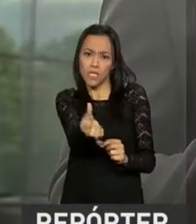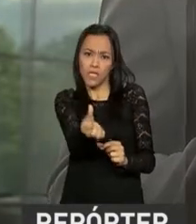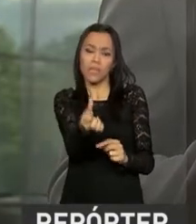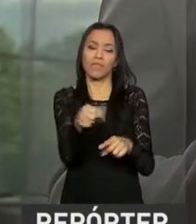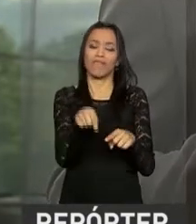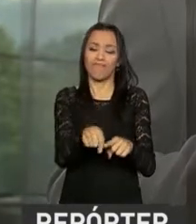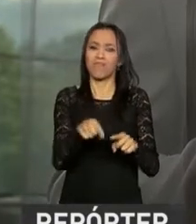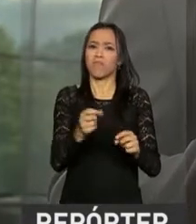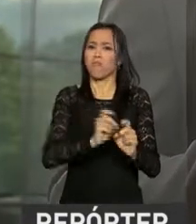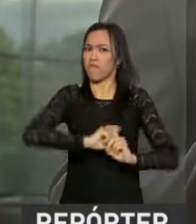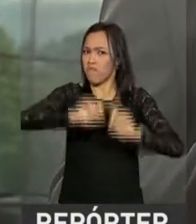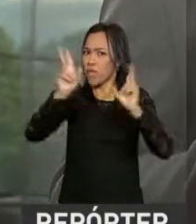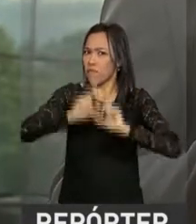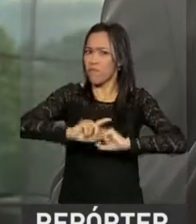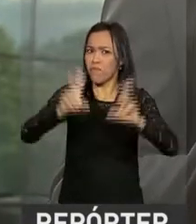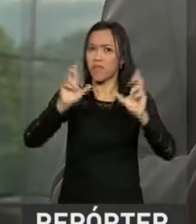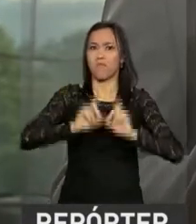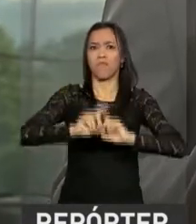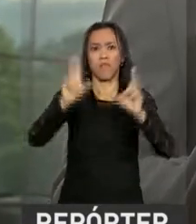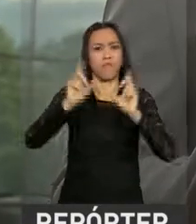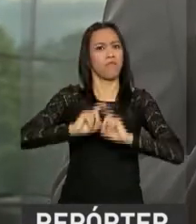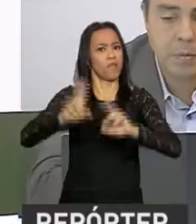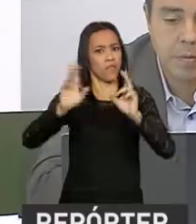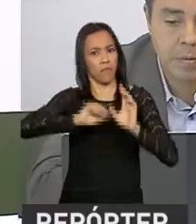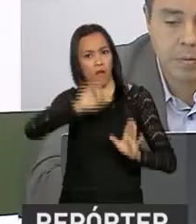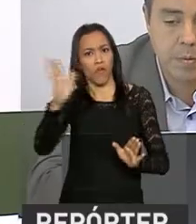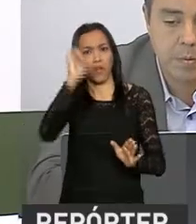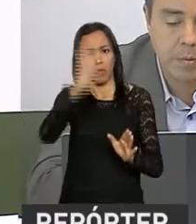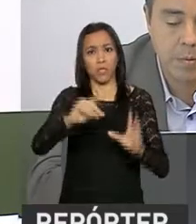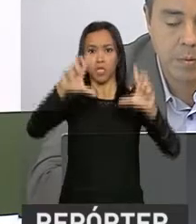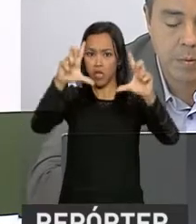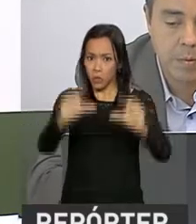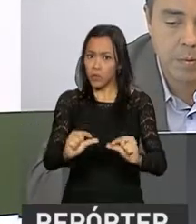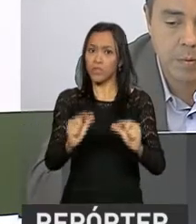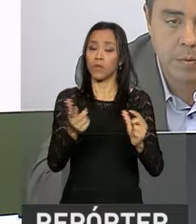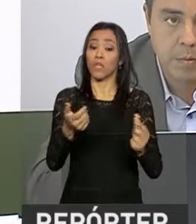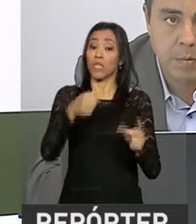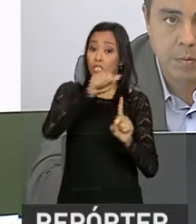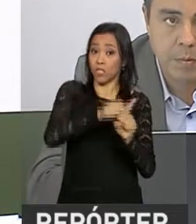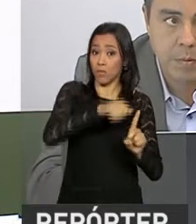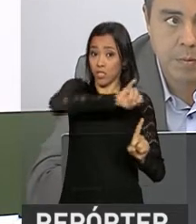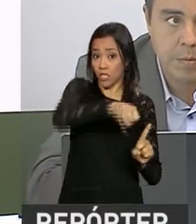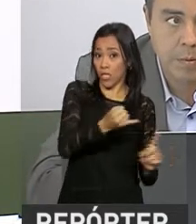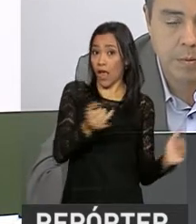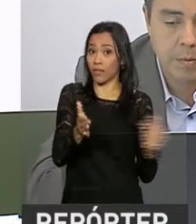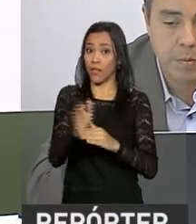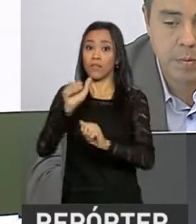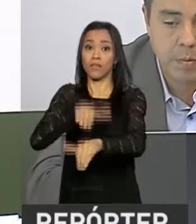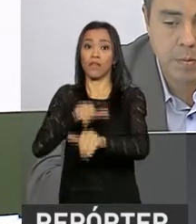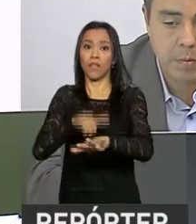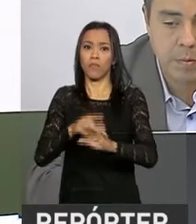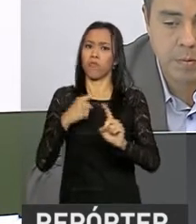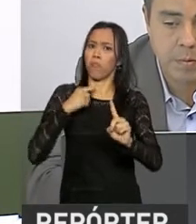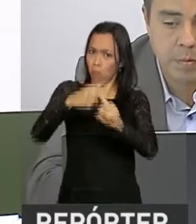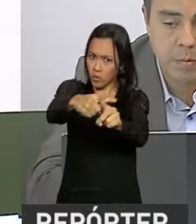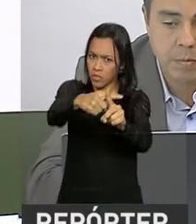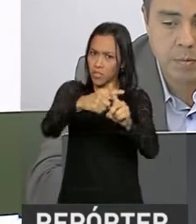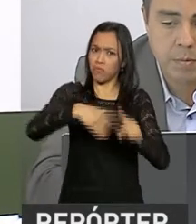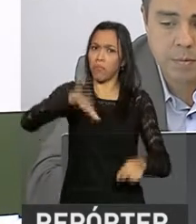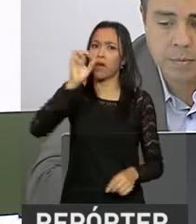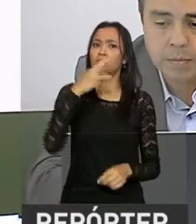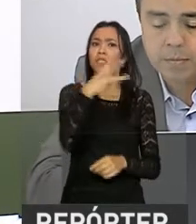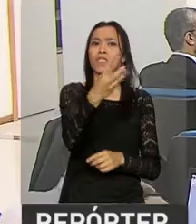e o que mais reduziu as importações de janeiro a setembro o saldo positivo foi de mais de 36 bilhões